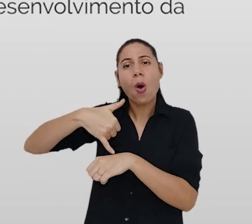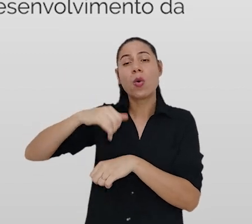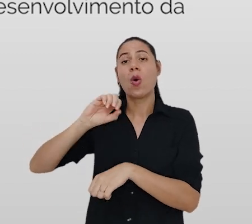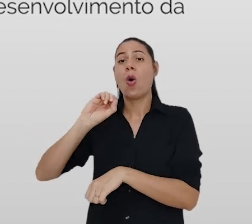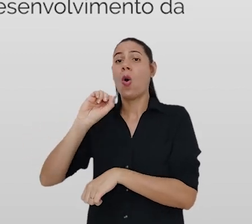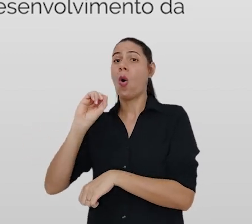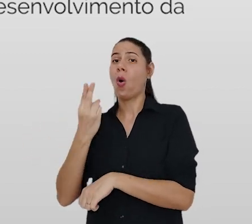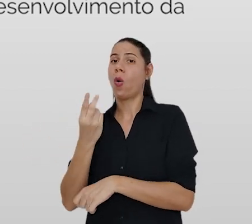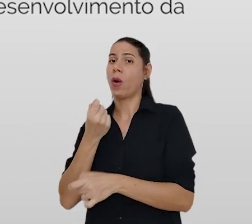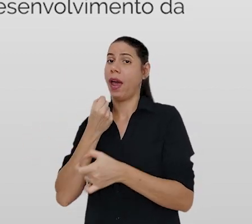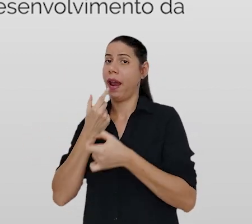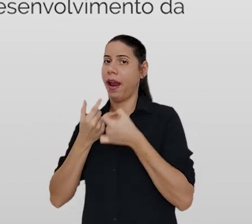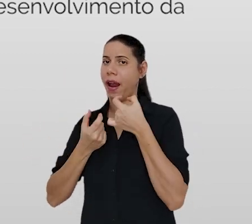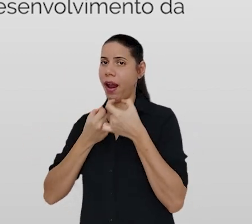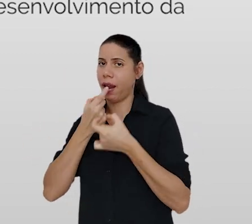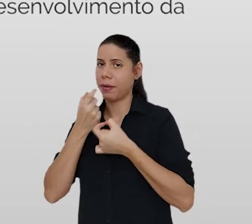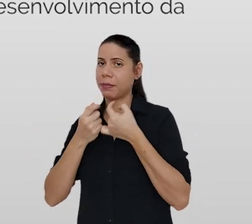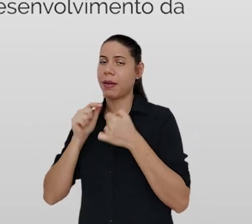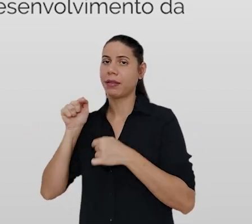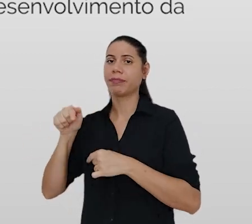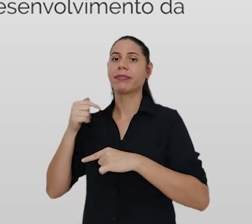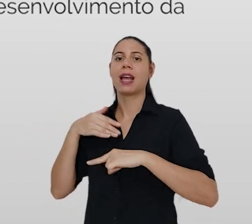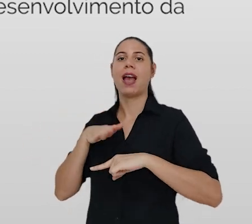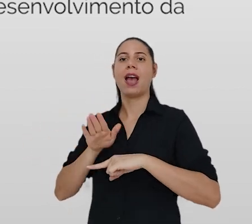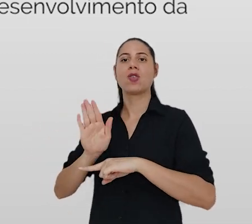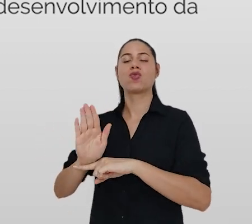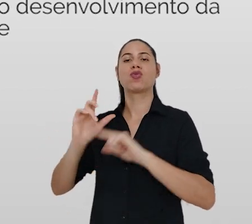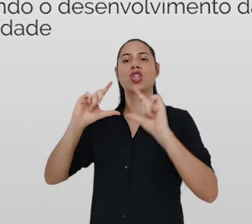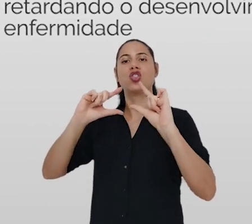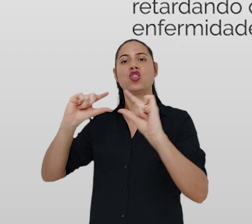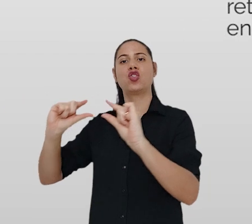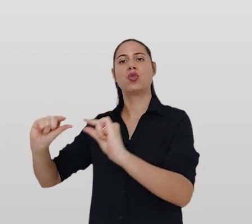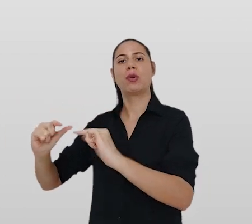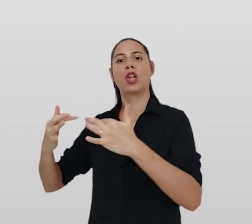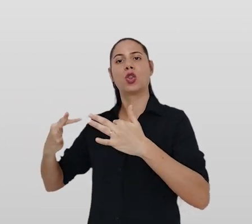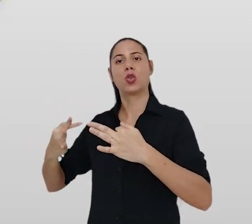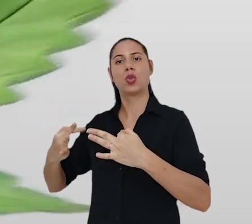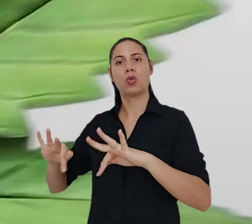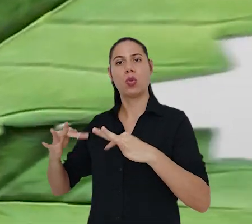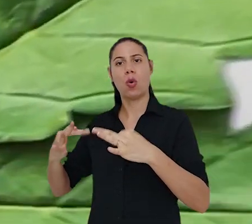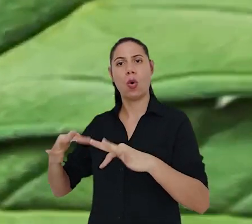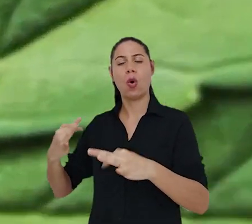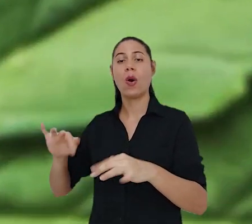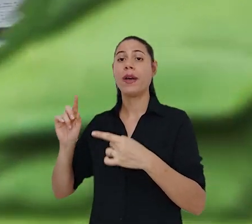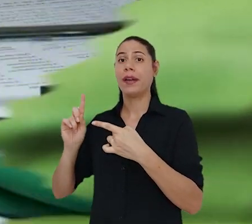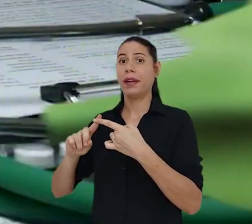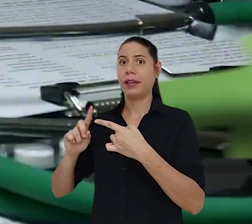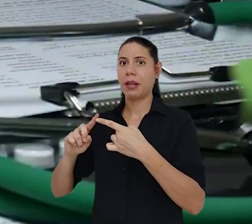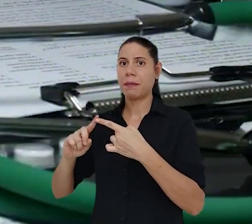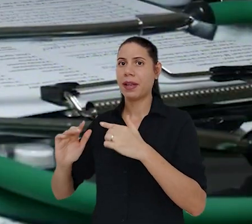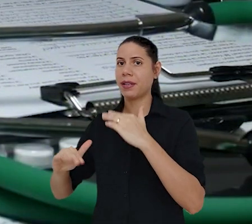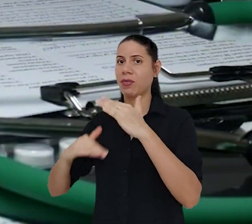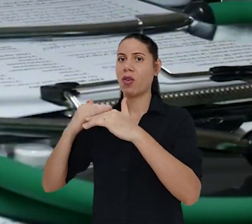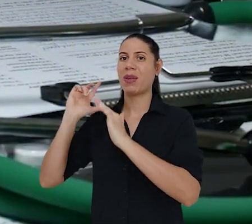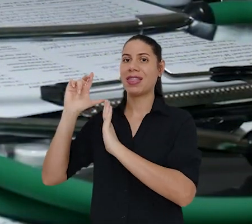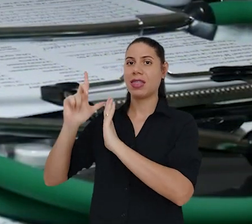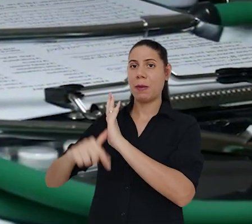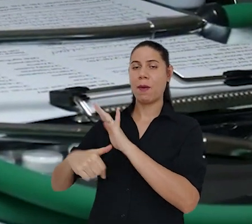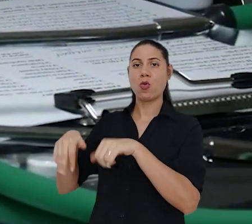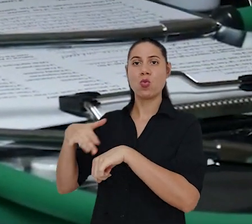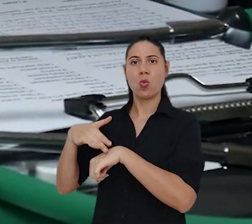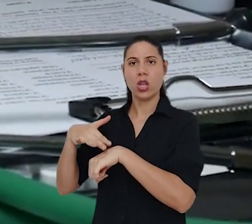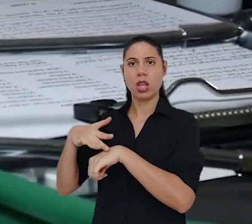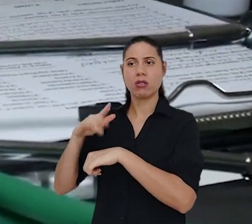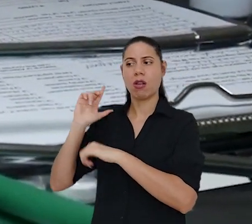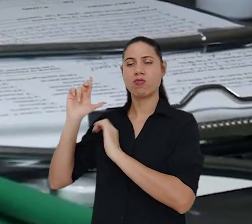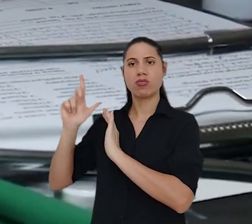medicinal, e dentre várias atuações, ajuda na diminuição de dores, retardando o desenvolvimento de uma doença. Por isso,